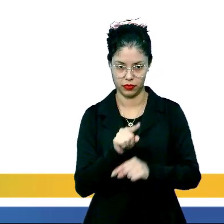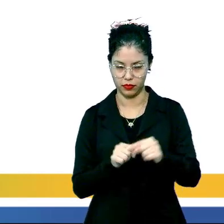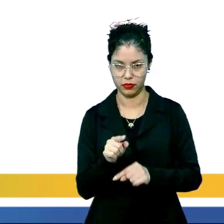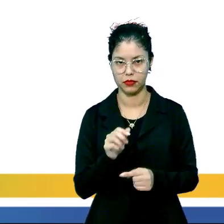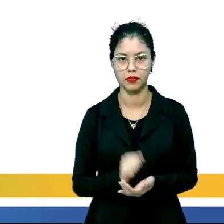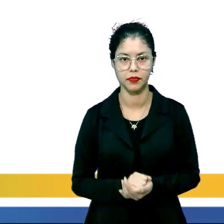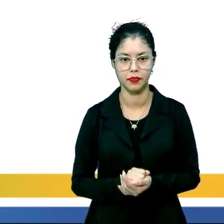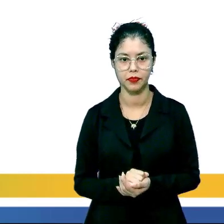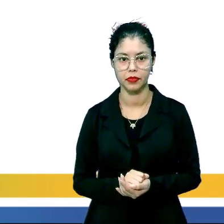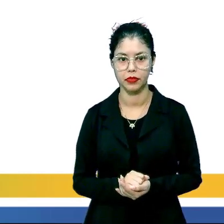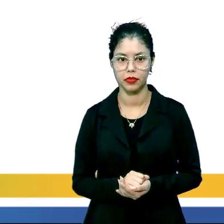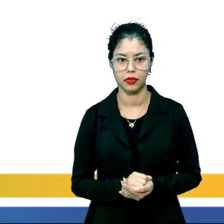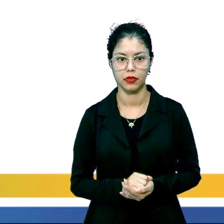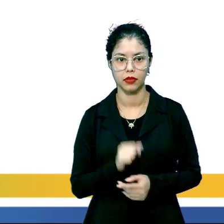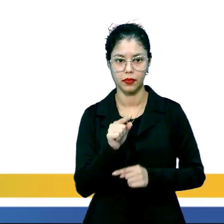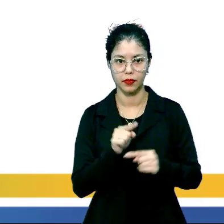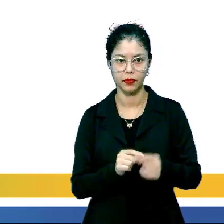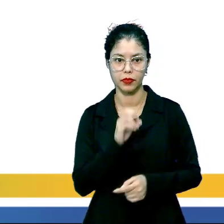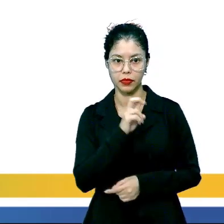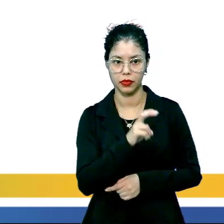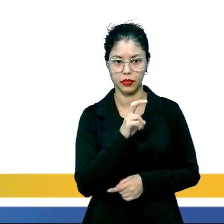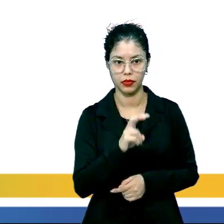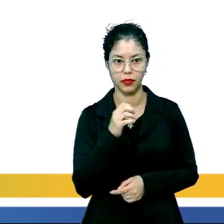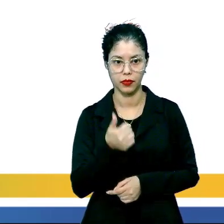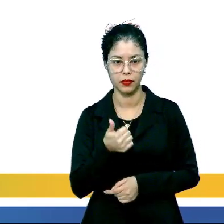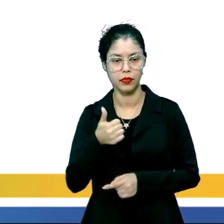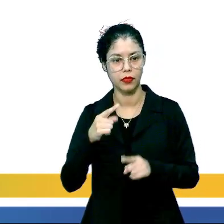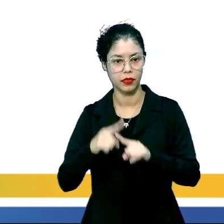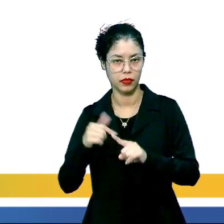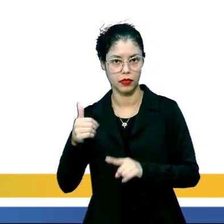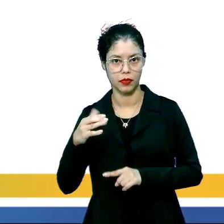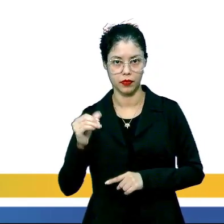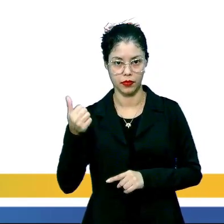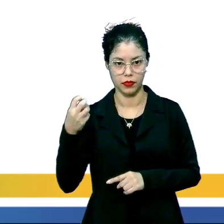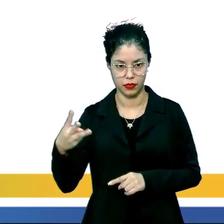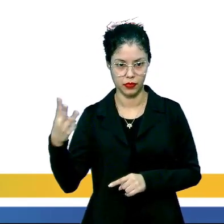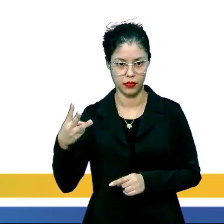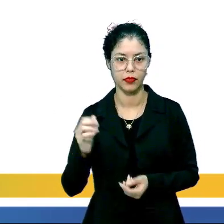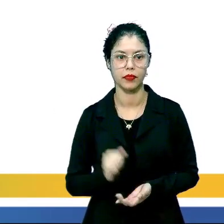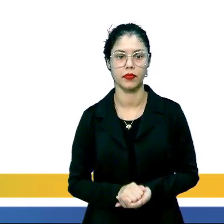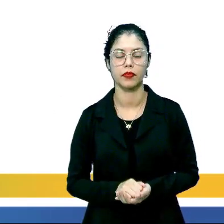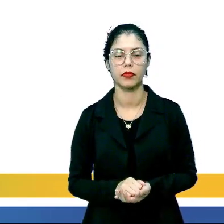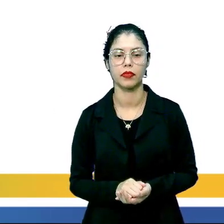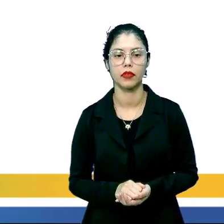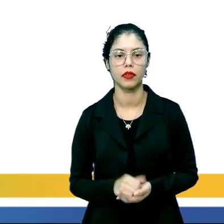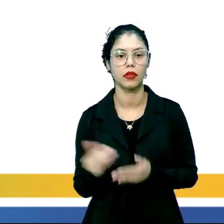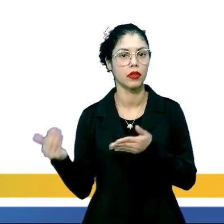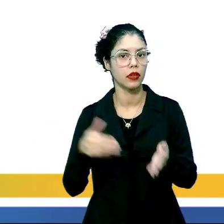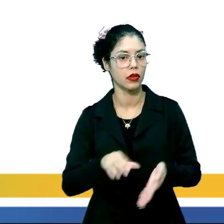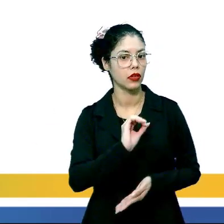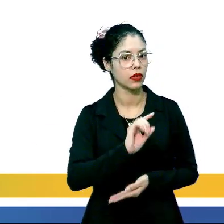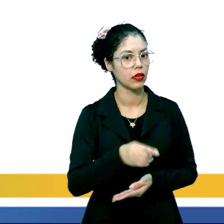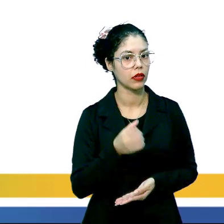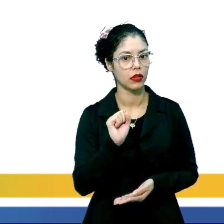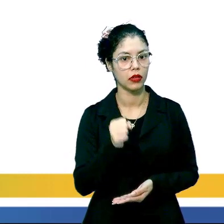dividindo. Fazendo a divisão de 551 para 670, nós chegamos a